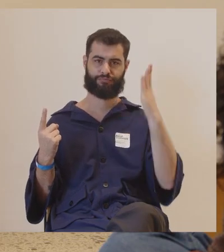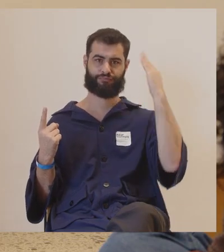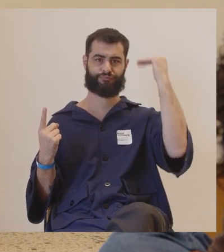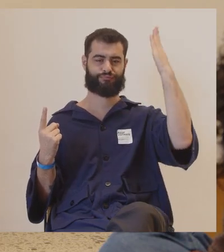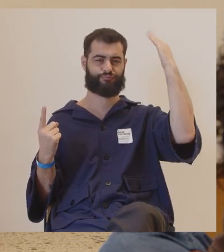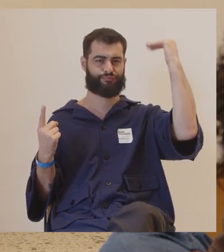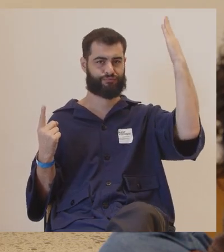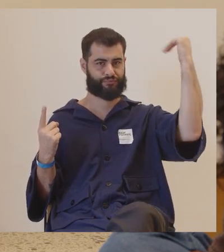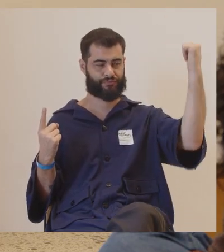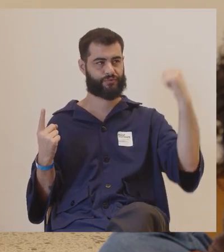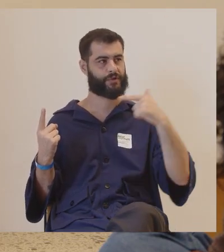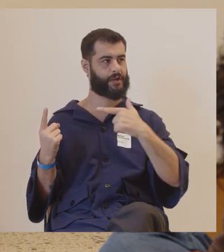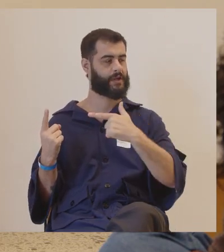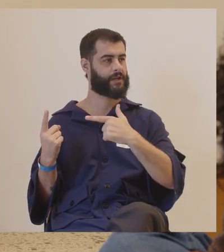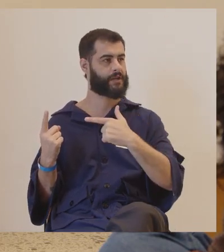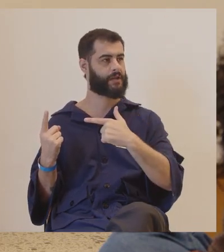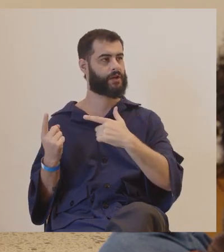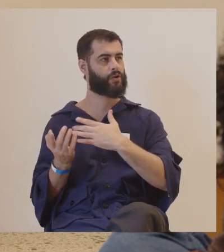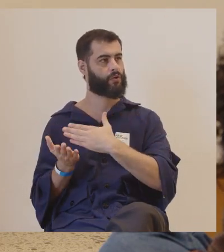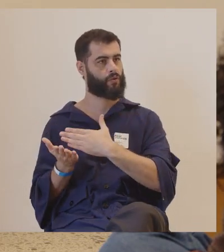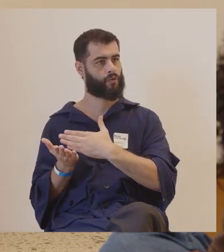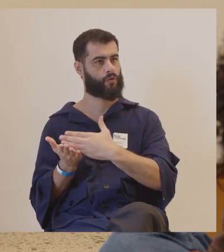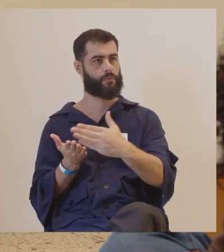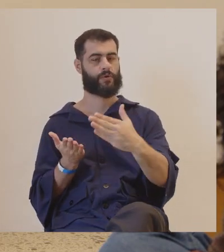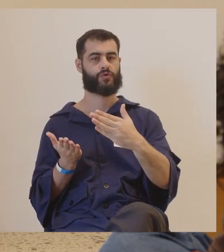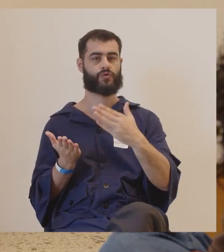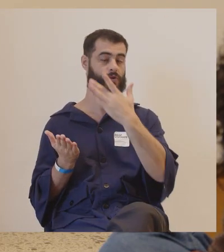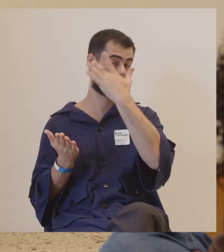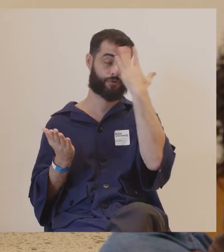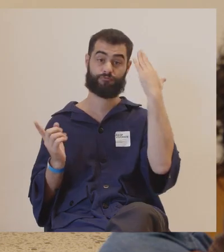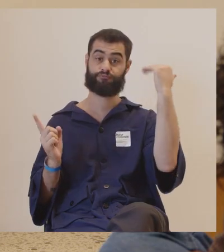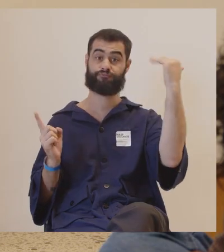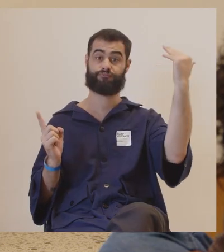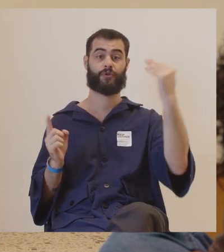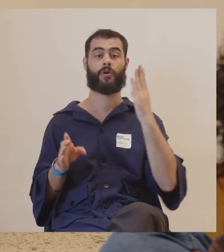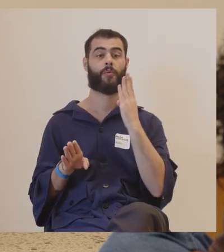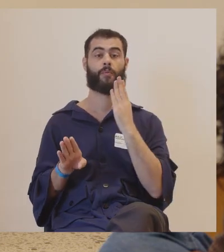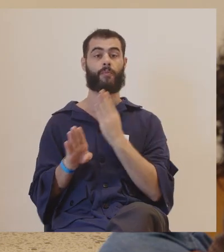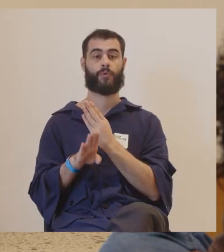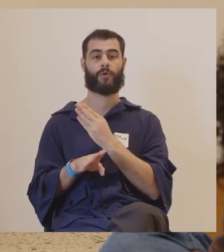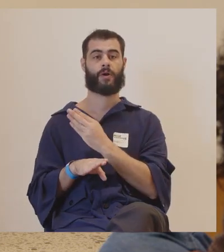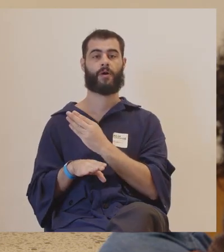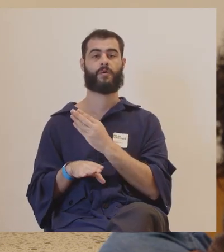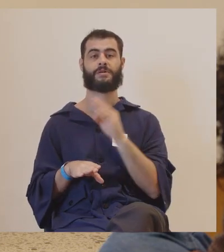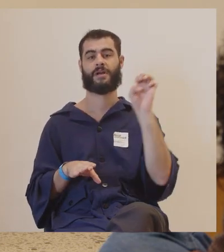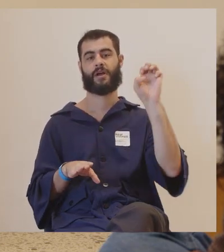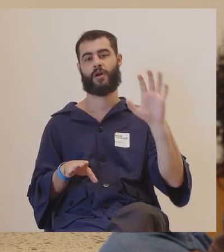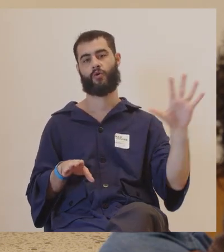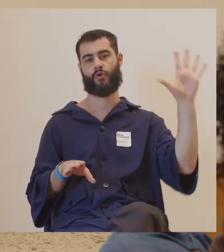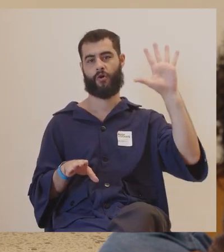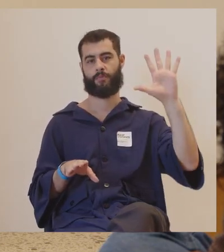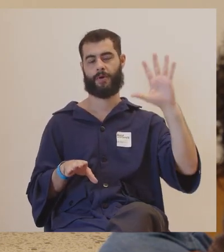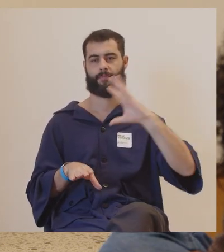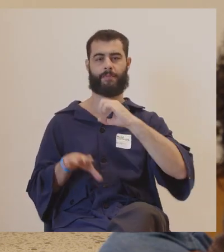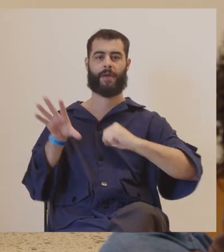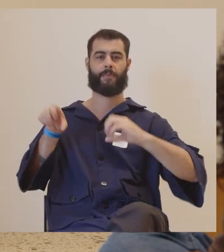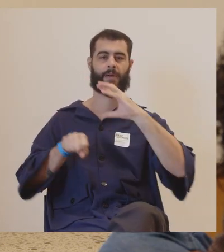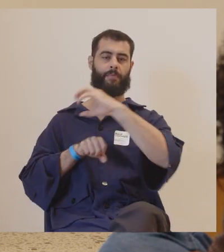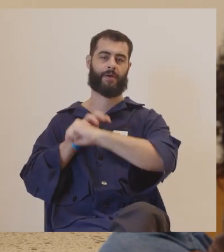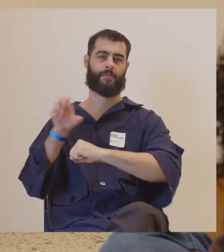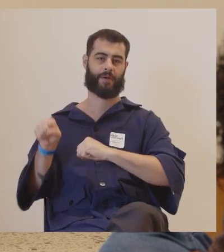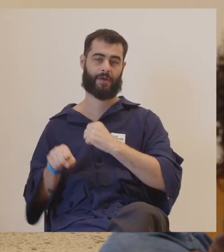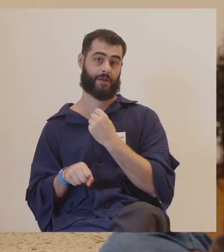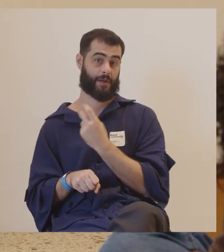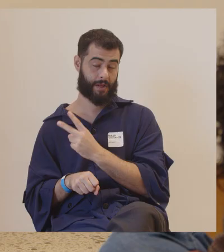acabaram, enfim, sendo celebrizados por conta desse colecionismo europeu. É um tipo de gravura que